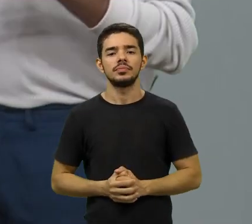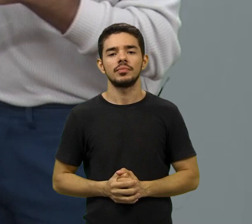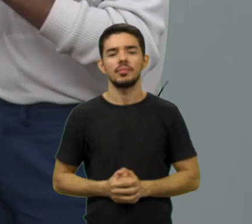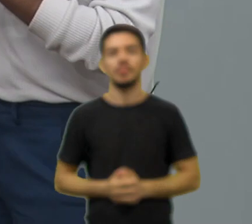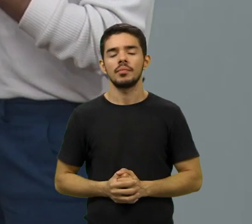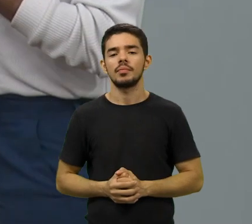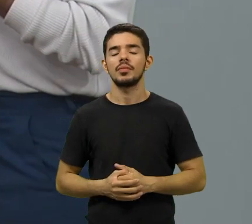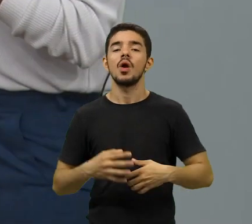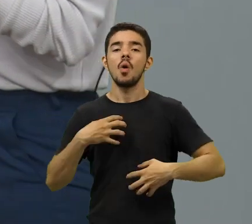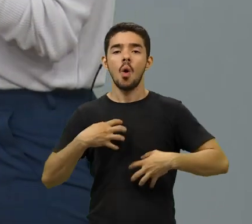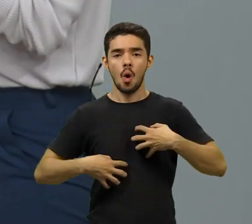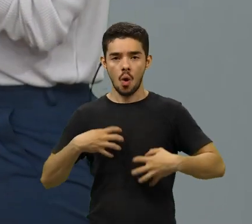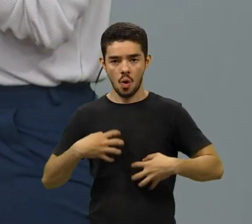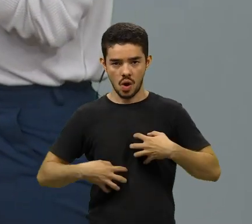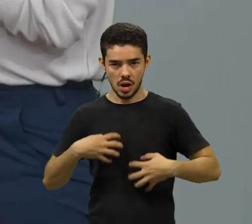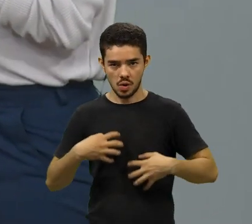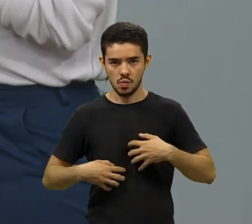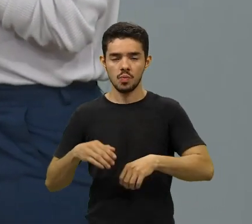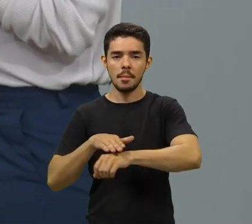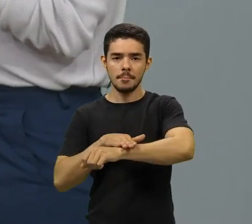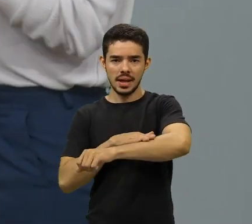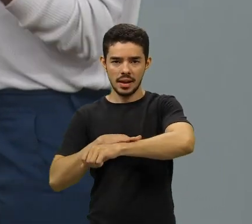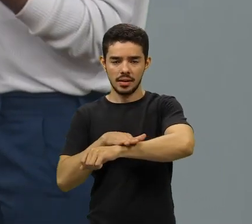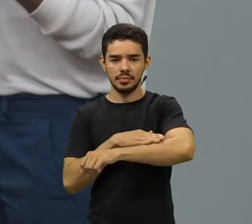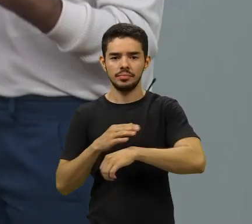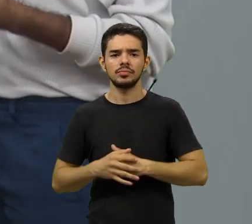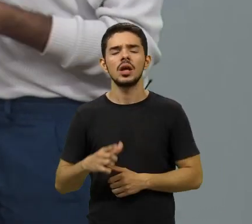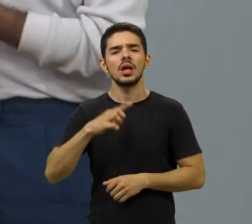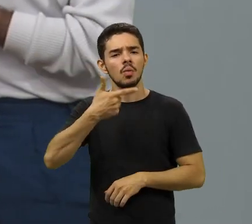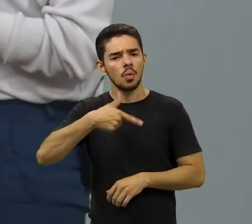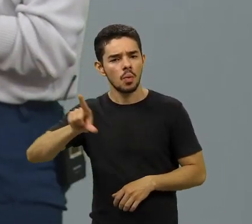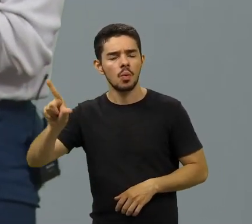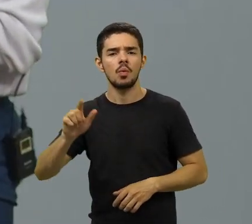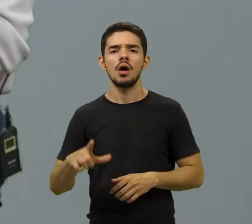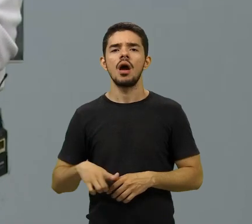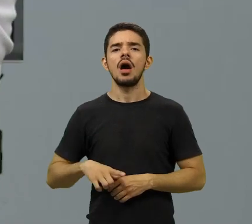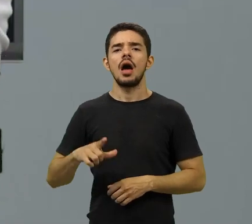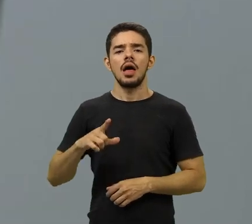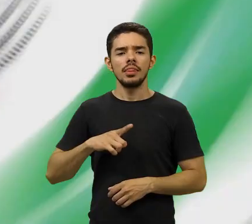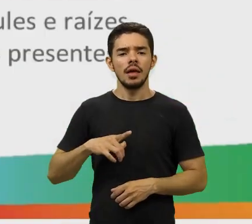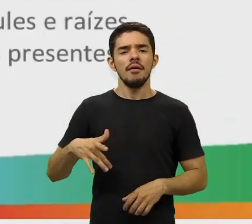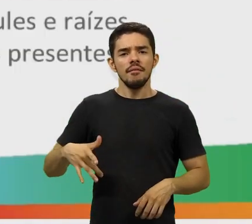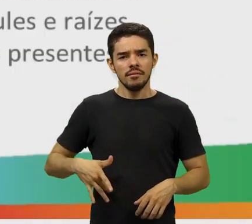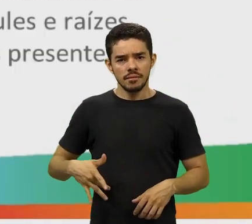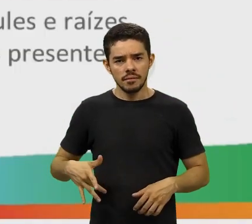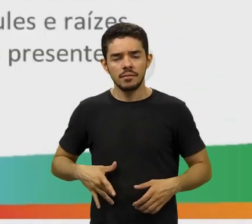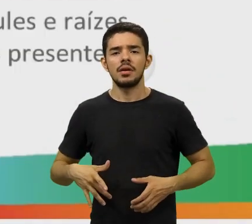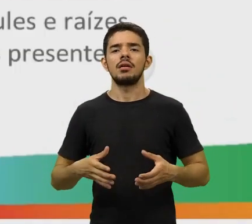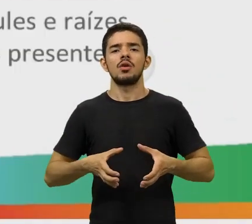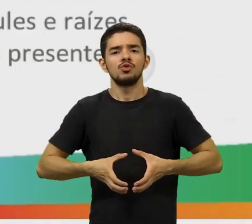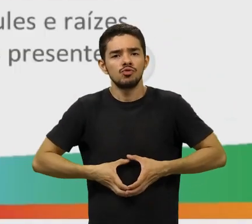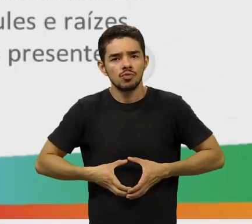formam o que nós chamamos de órgão, que é a pele. Nós temos outros órgãos, nós temos o fígado, o estômago,